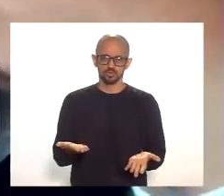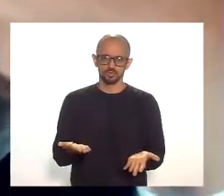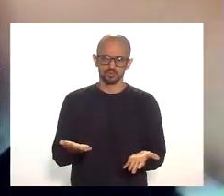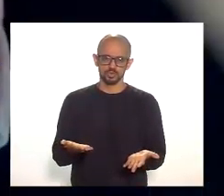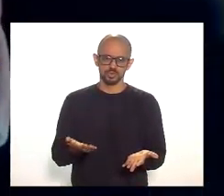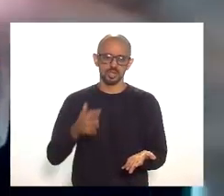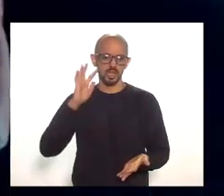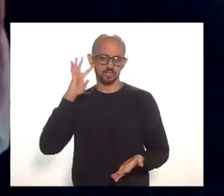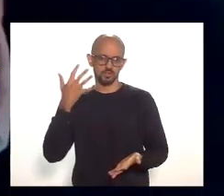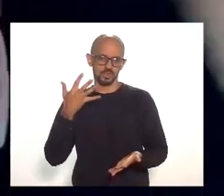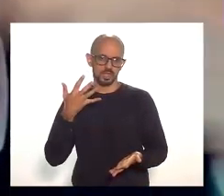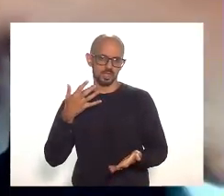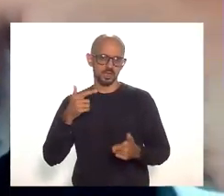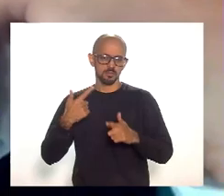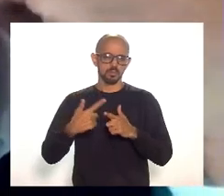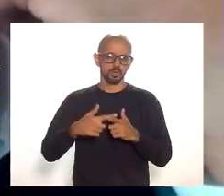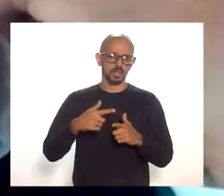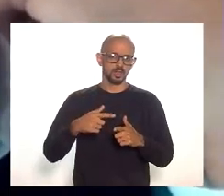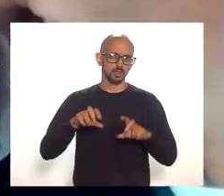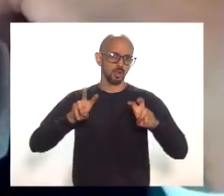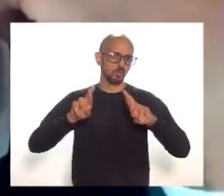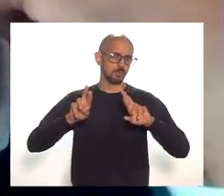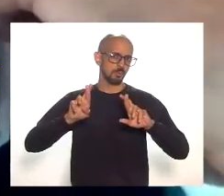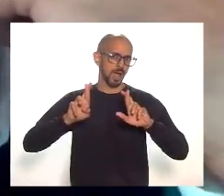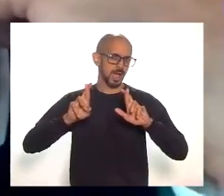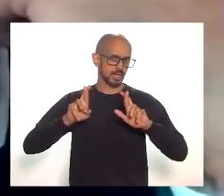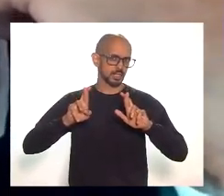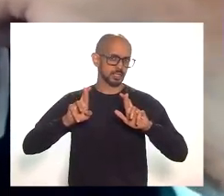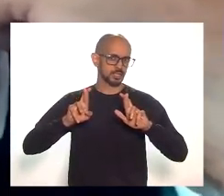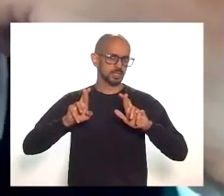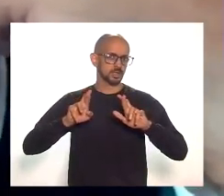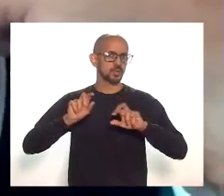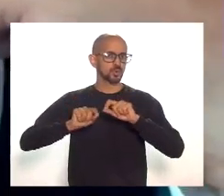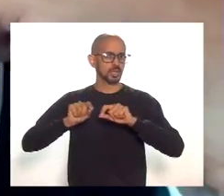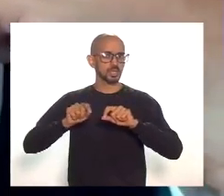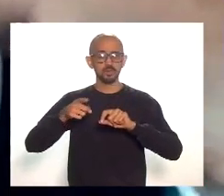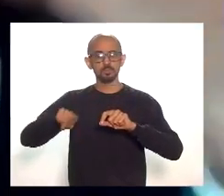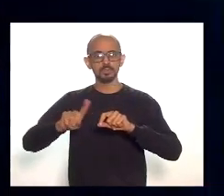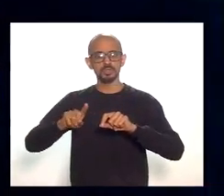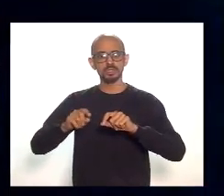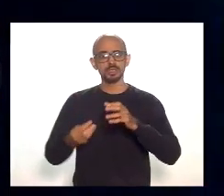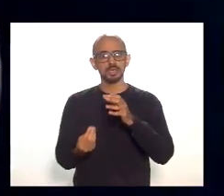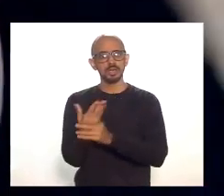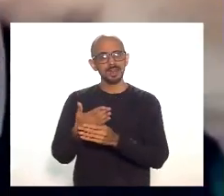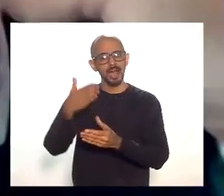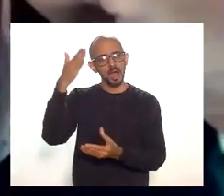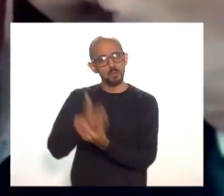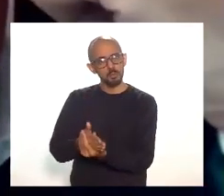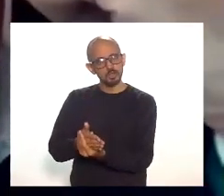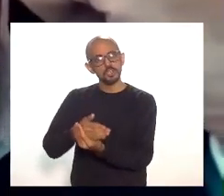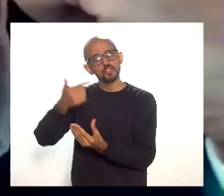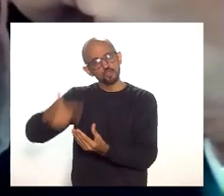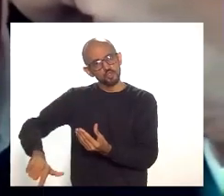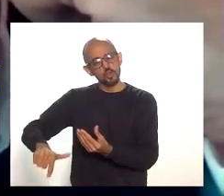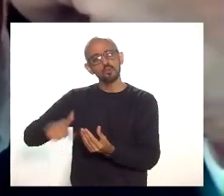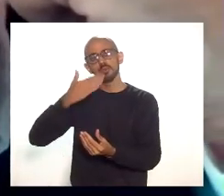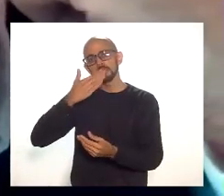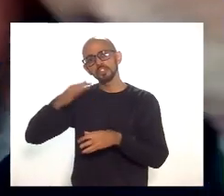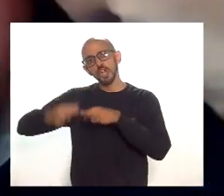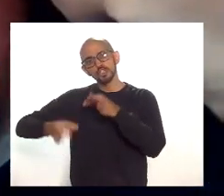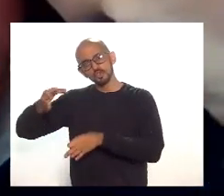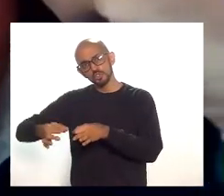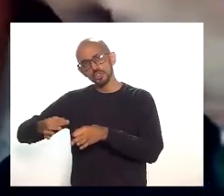e a gente não tenha que criar, né, mais uma judicialização, convocar a justiça para definir, né,